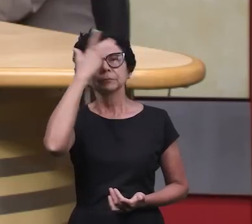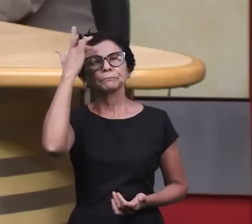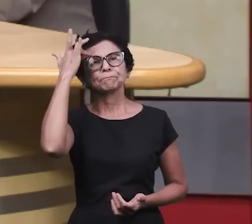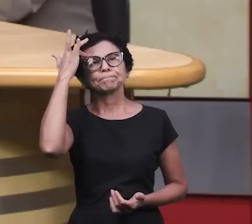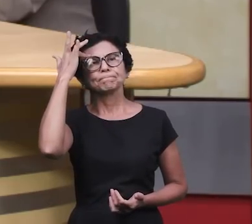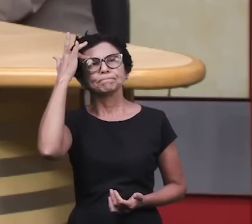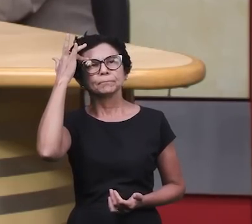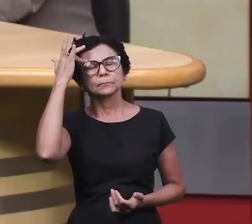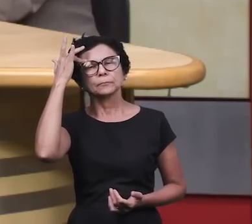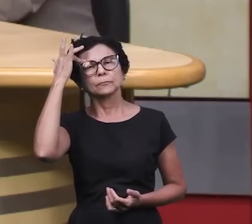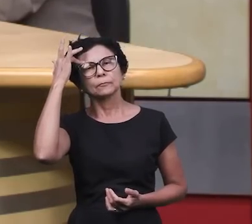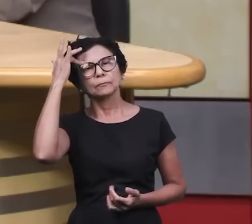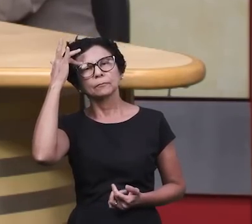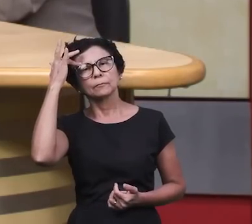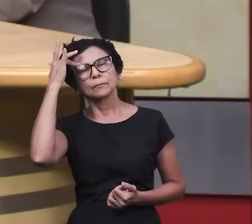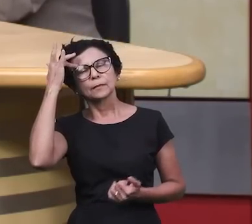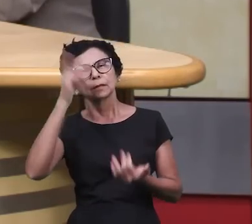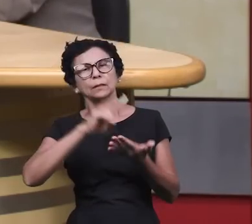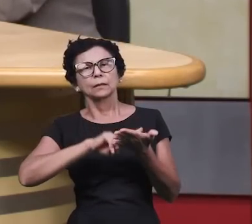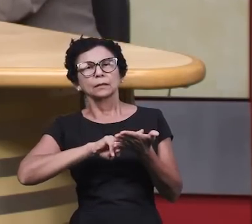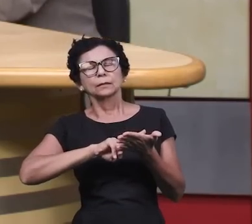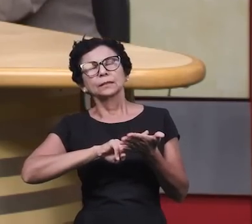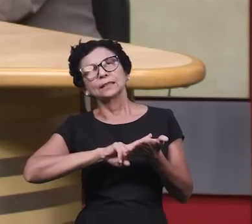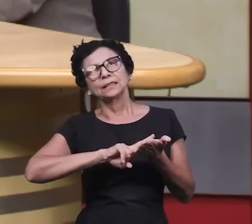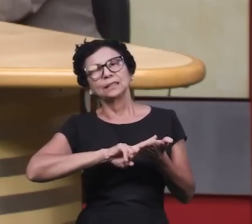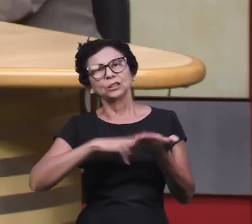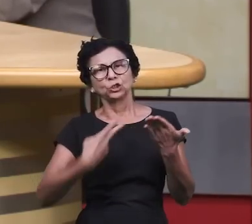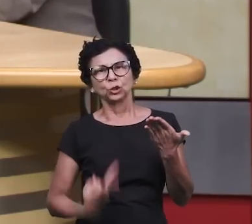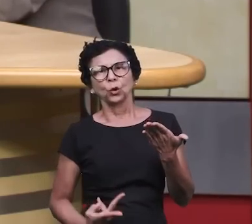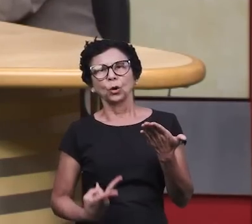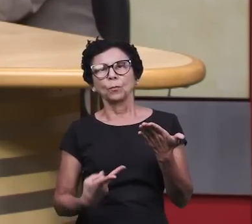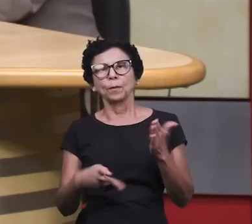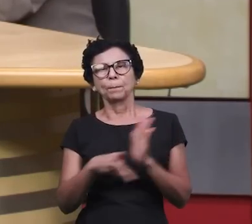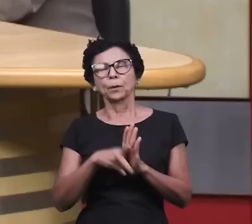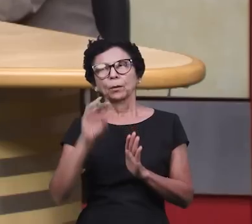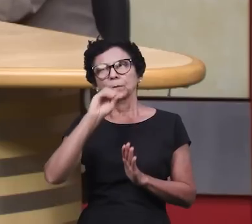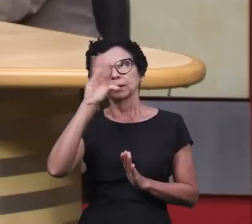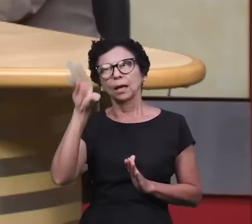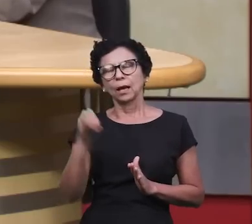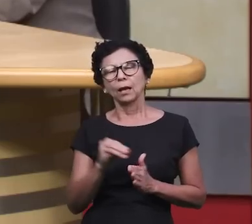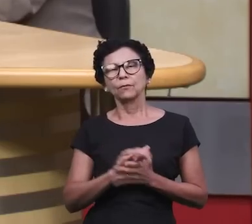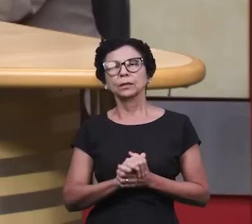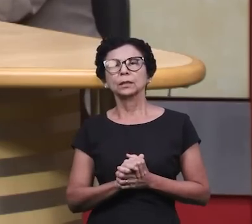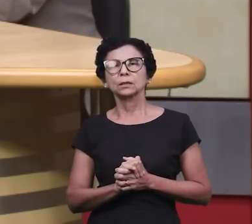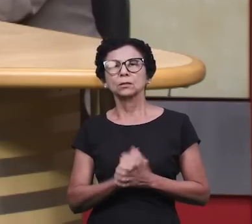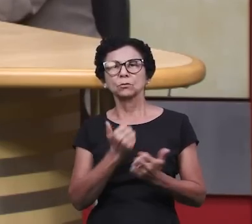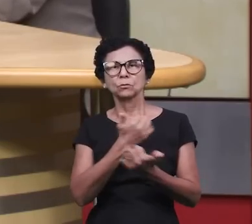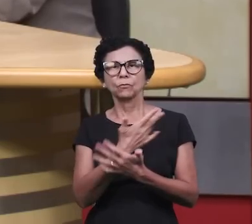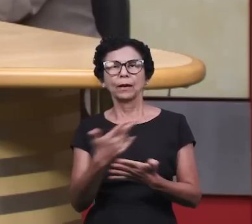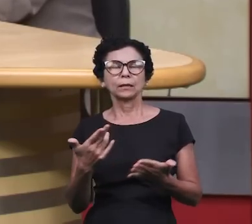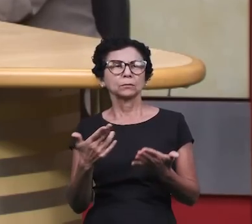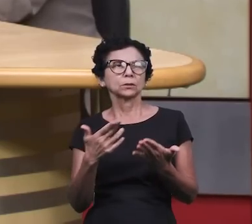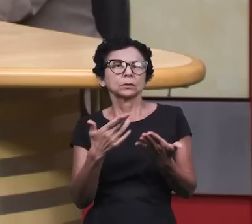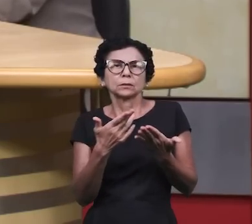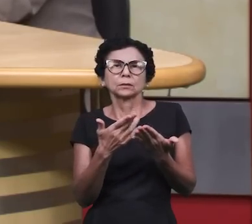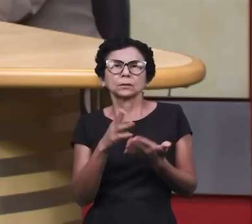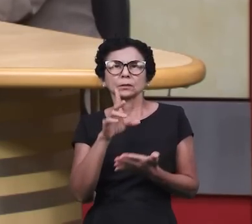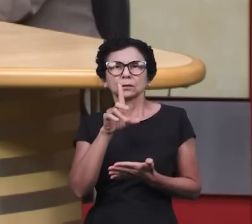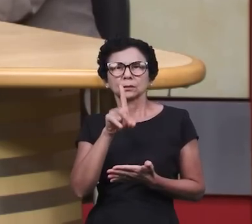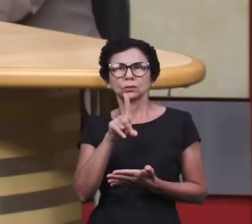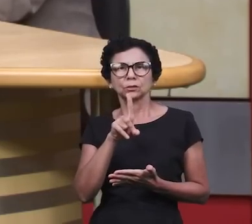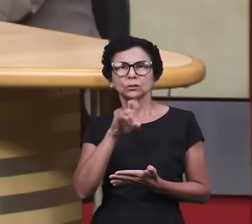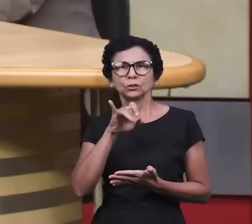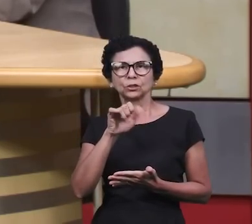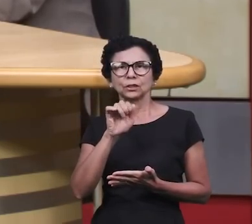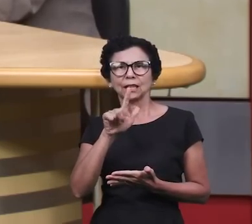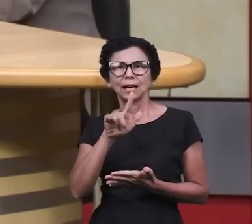pessoas de idioma africano e pessoas de dialetos também locais. Então